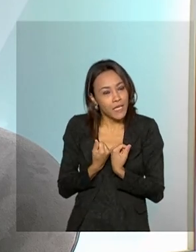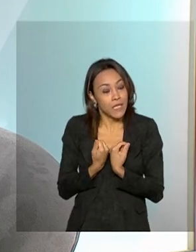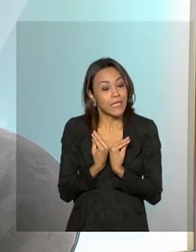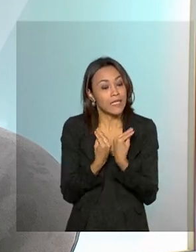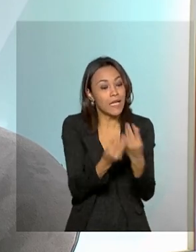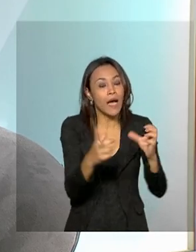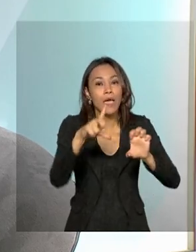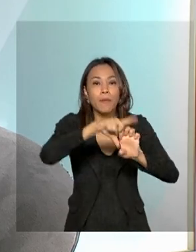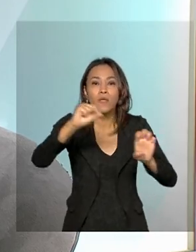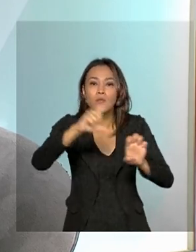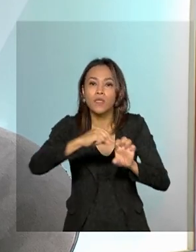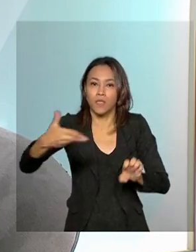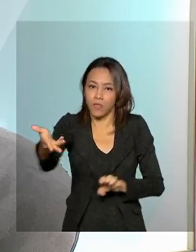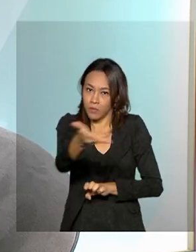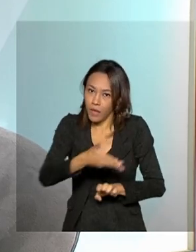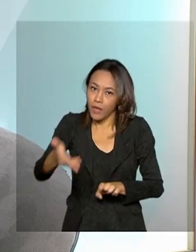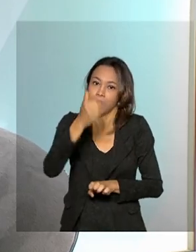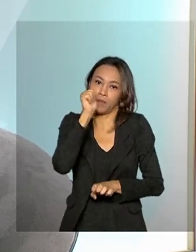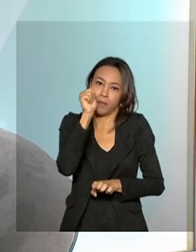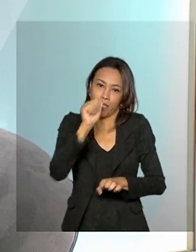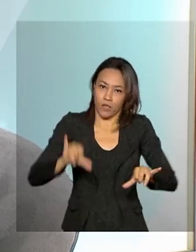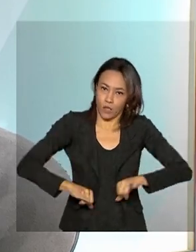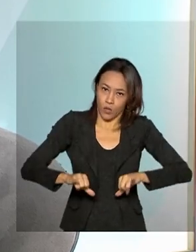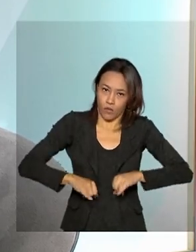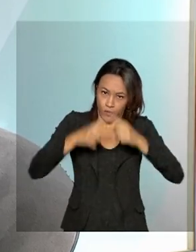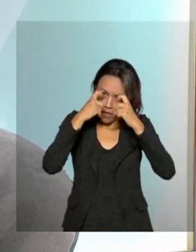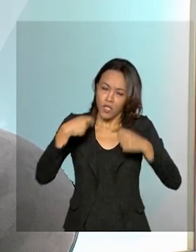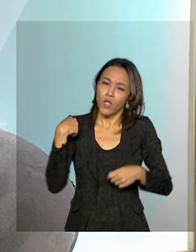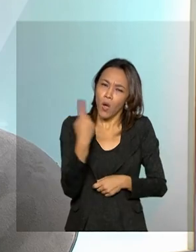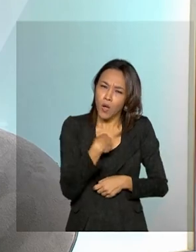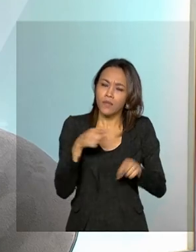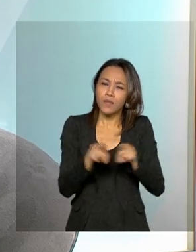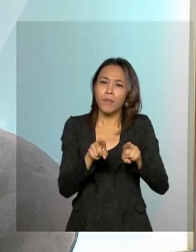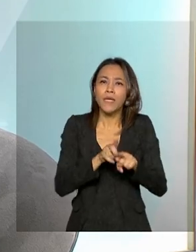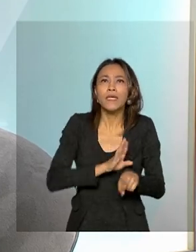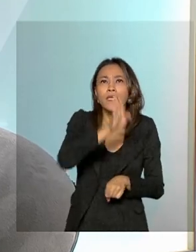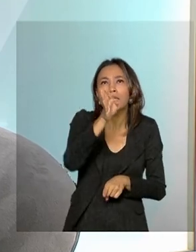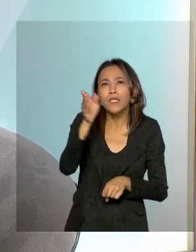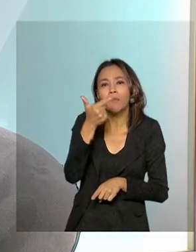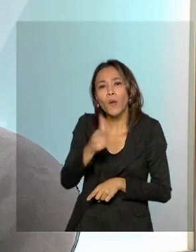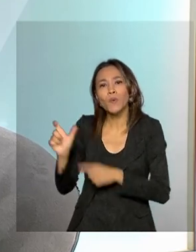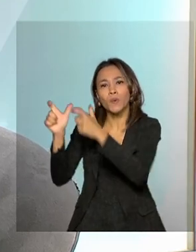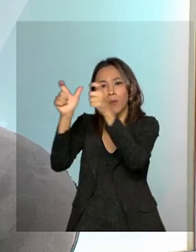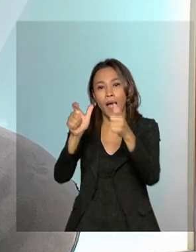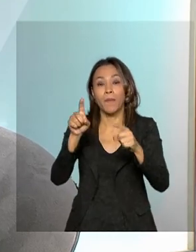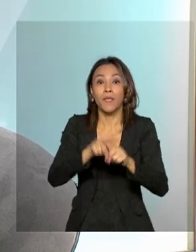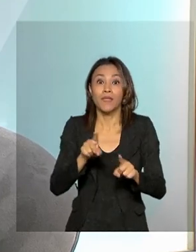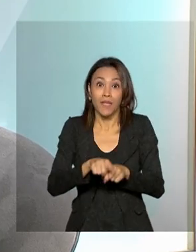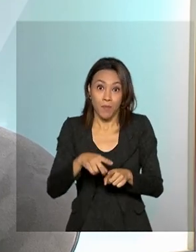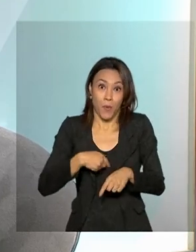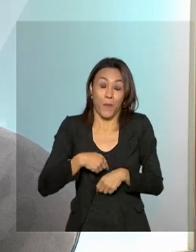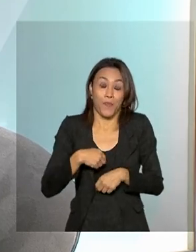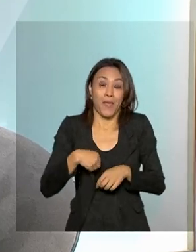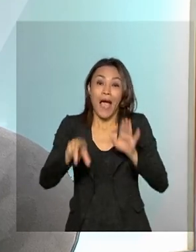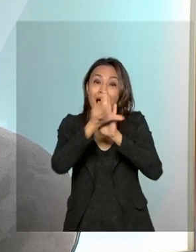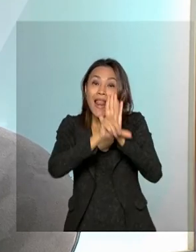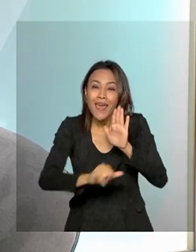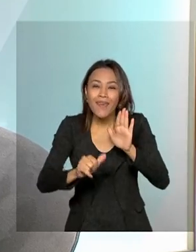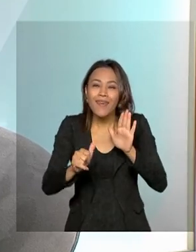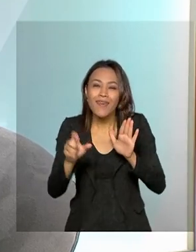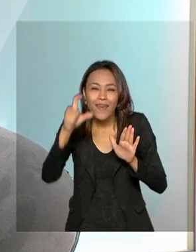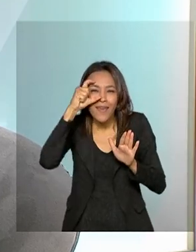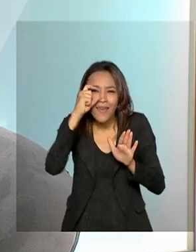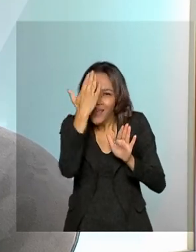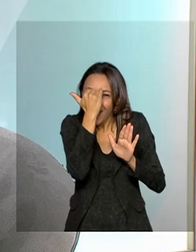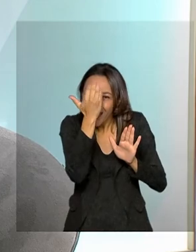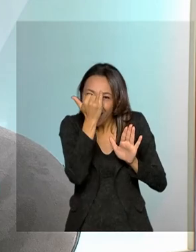mulher desse circo de violência. Mas nós estamos indo a outros lugares. Nós estamos entregando agora, Maria da Penha vai à escola. Nós vamos falar